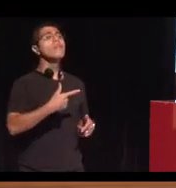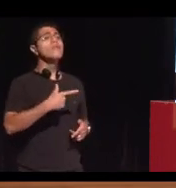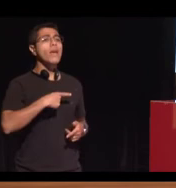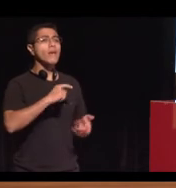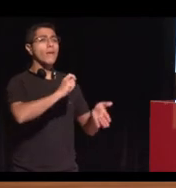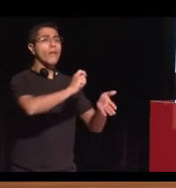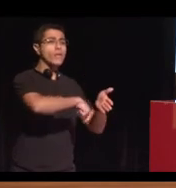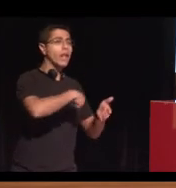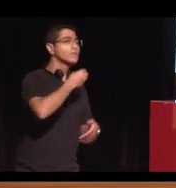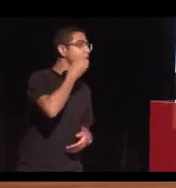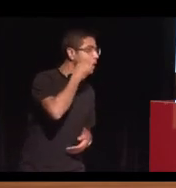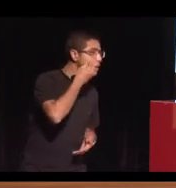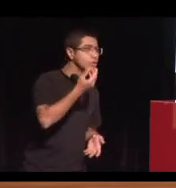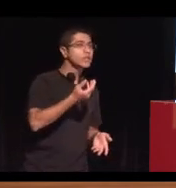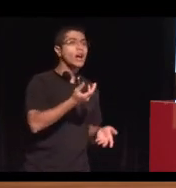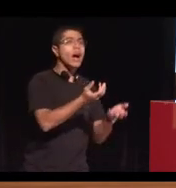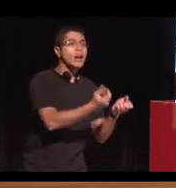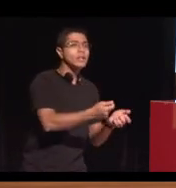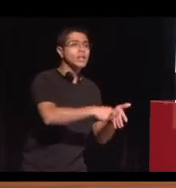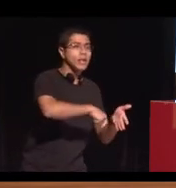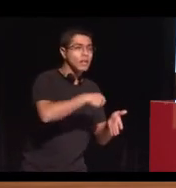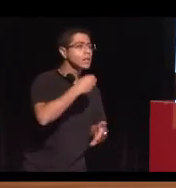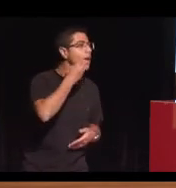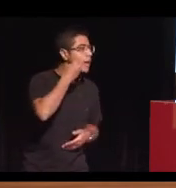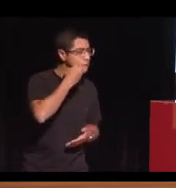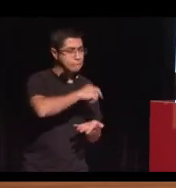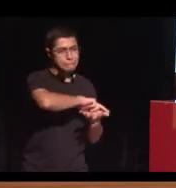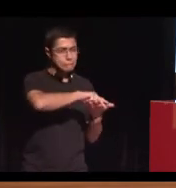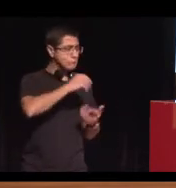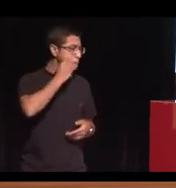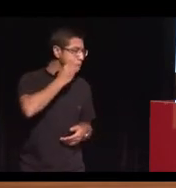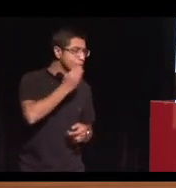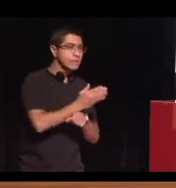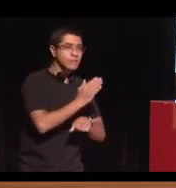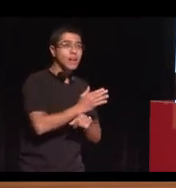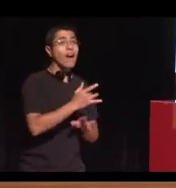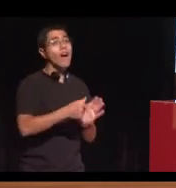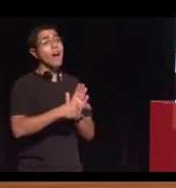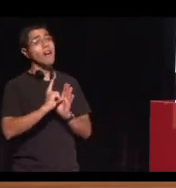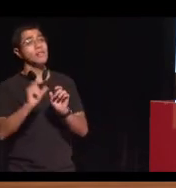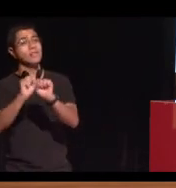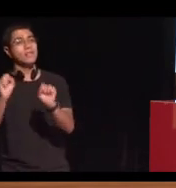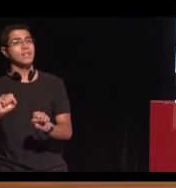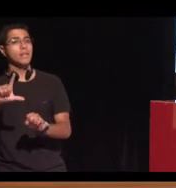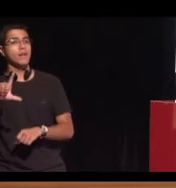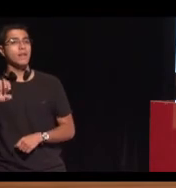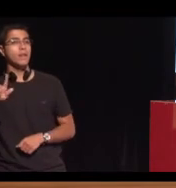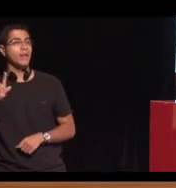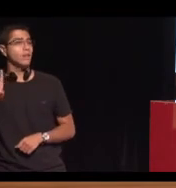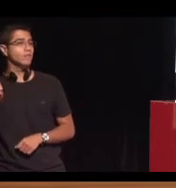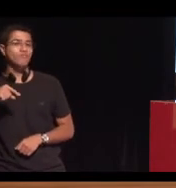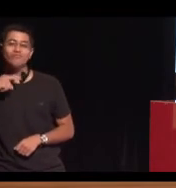com teste de aceitação, com um monte de coisa que a gente não conseguia fazer dentro do legado.